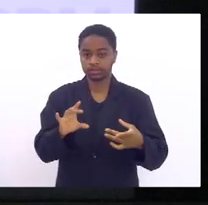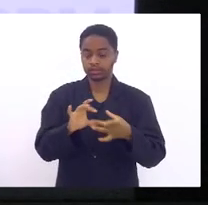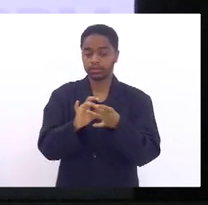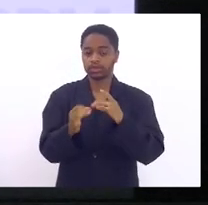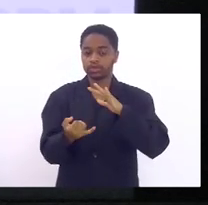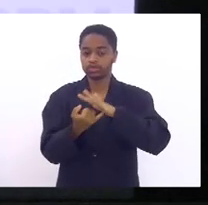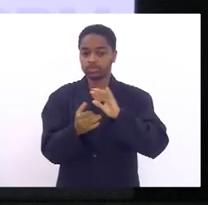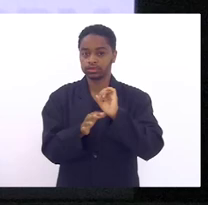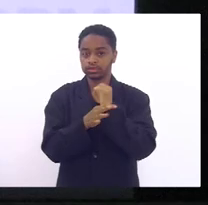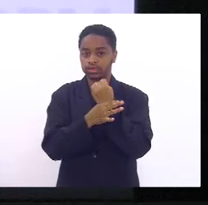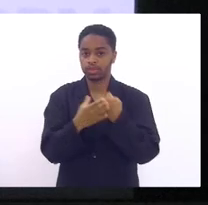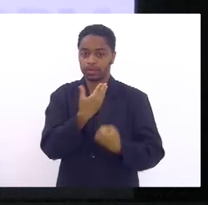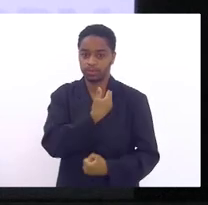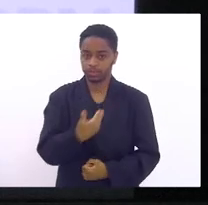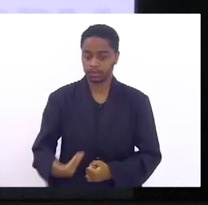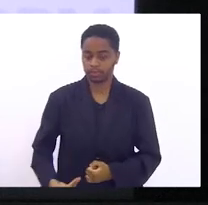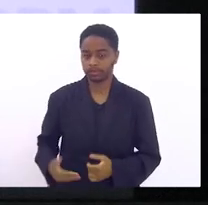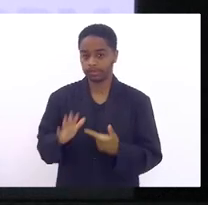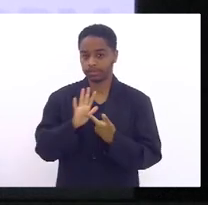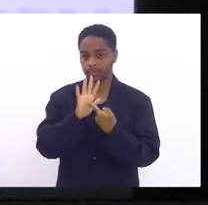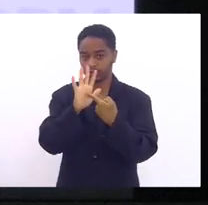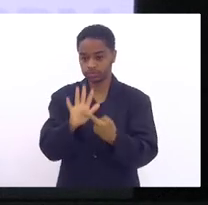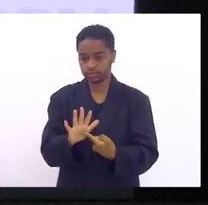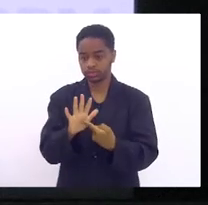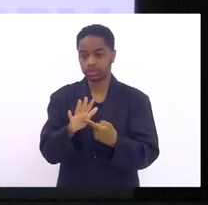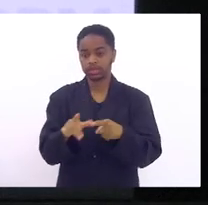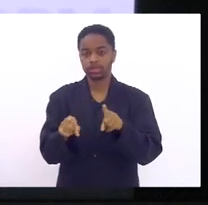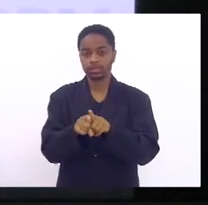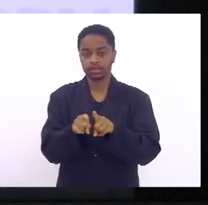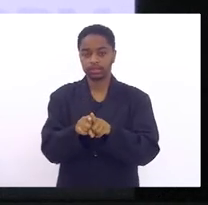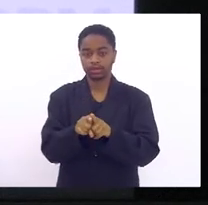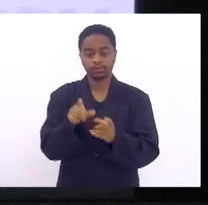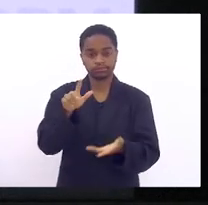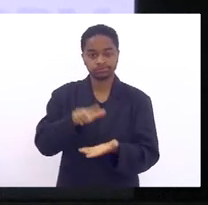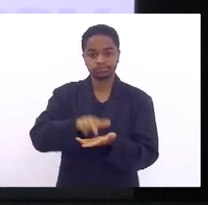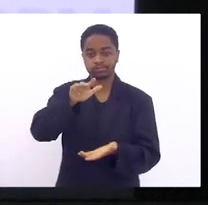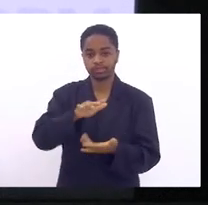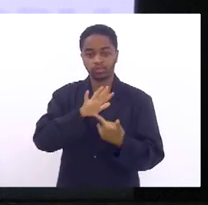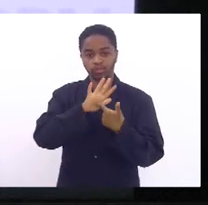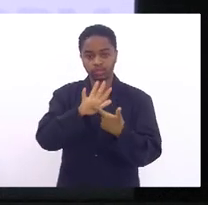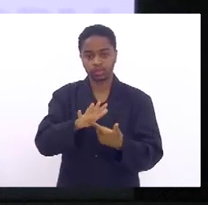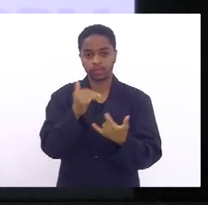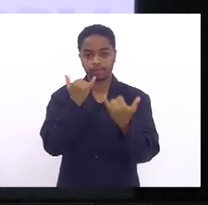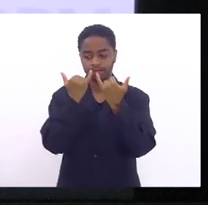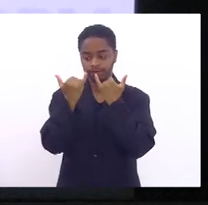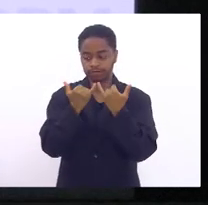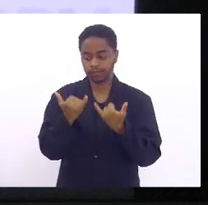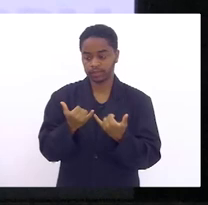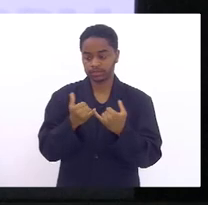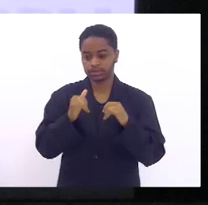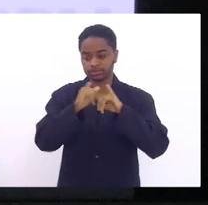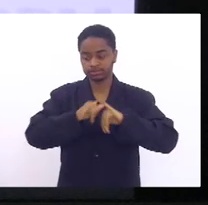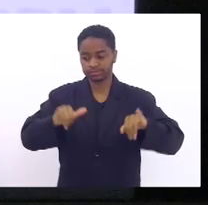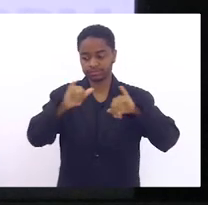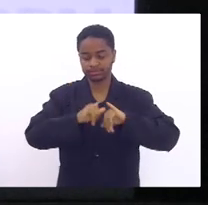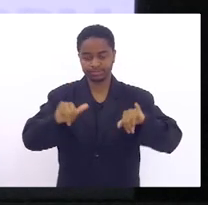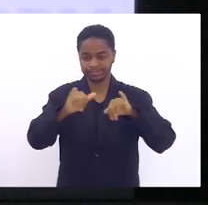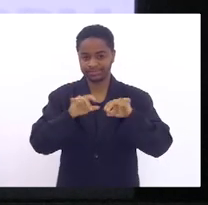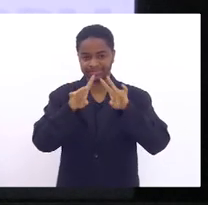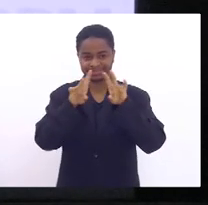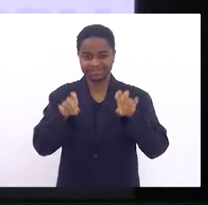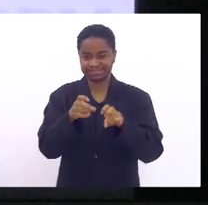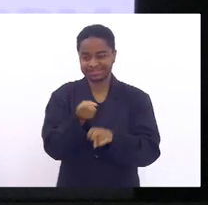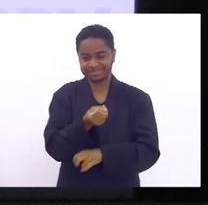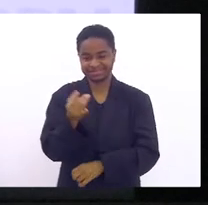pública demonstrou e revalidou esses dados tão alarmantes do número de mulheres